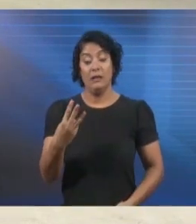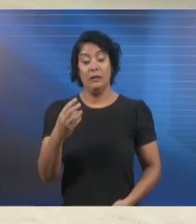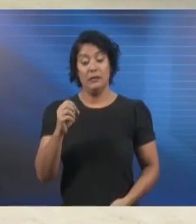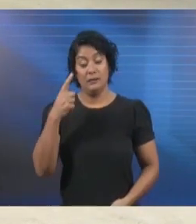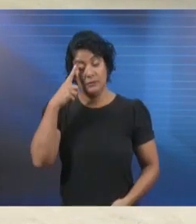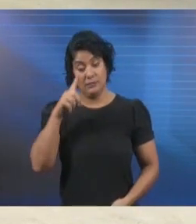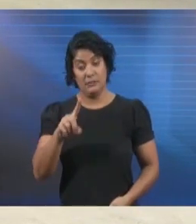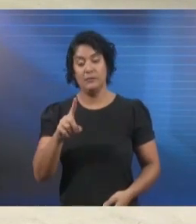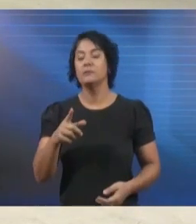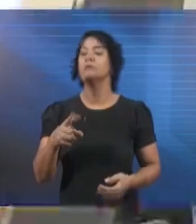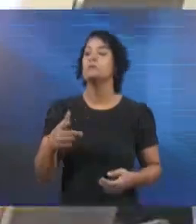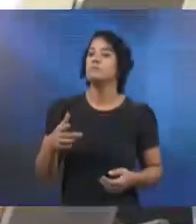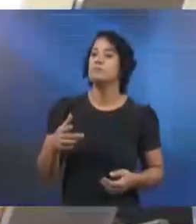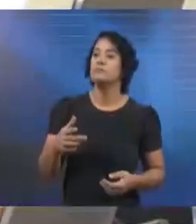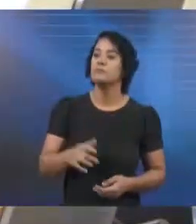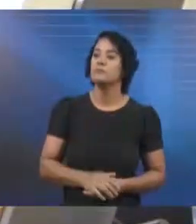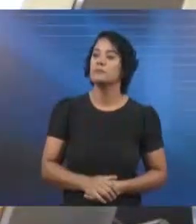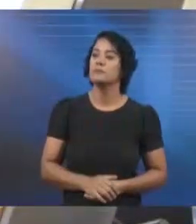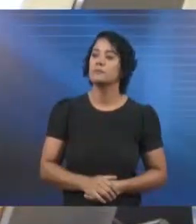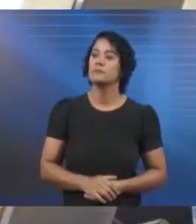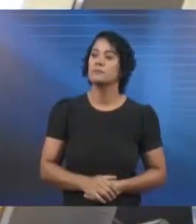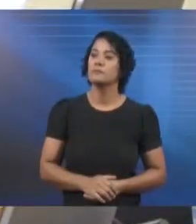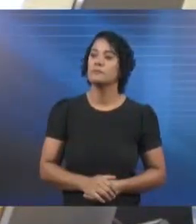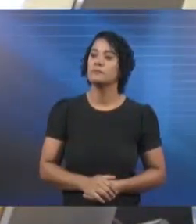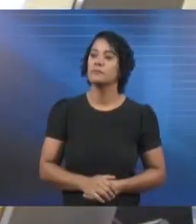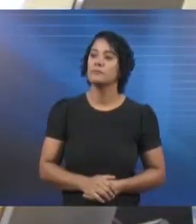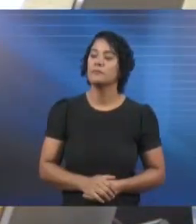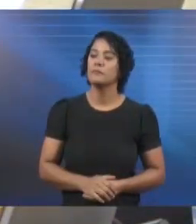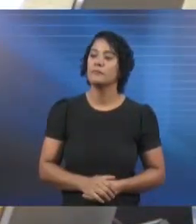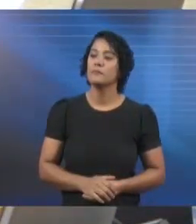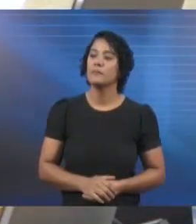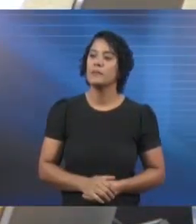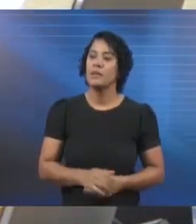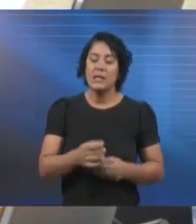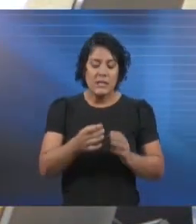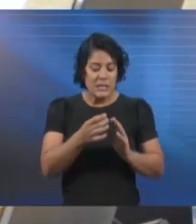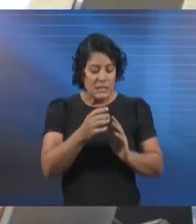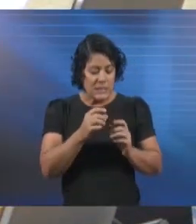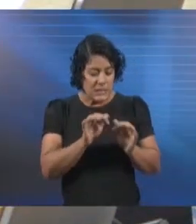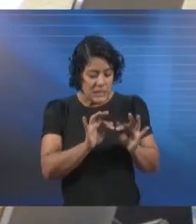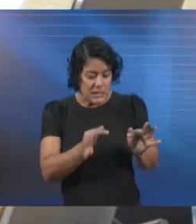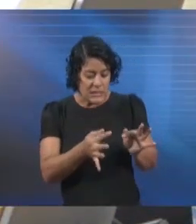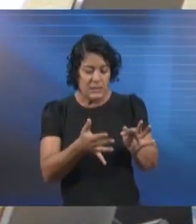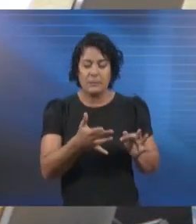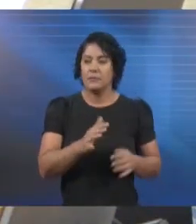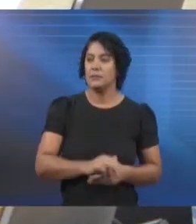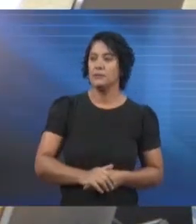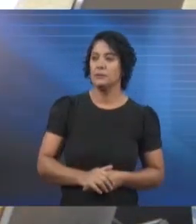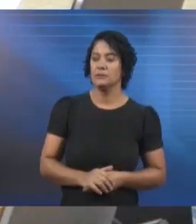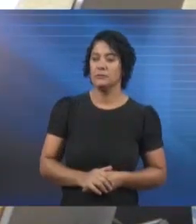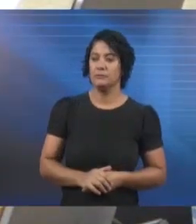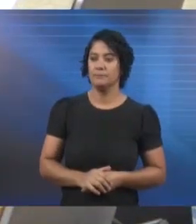eh exatamente eh com procedimento simplificado de riscos